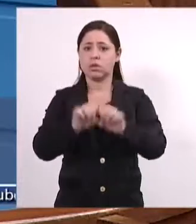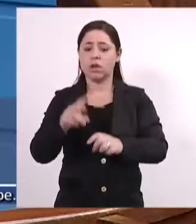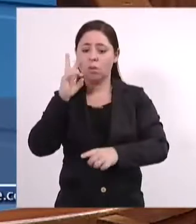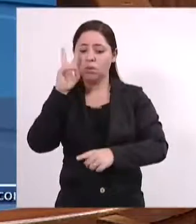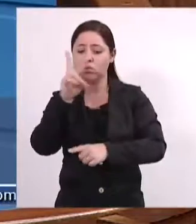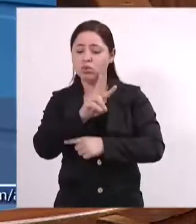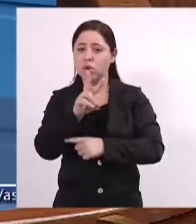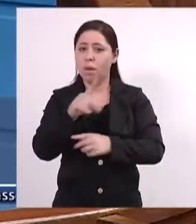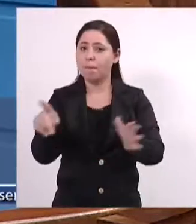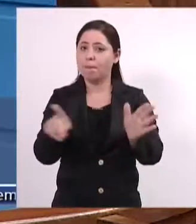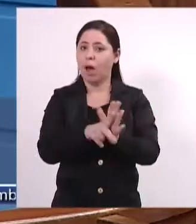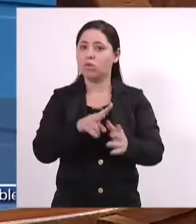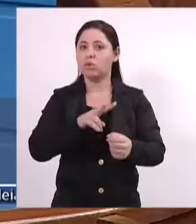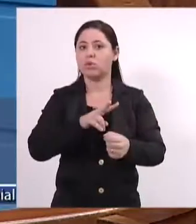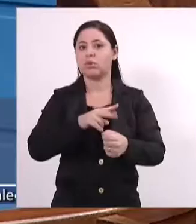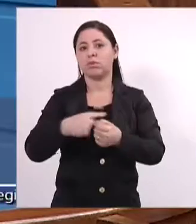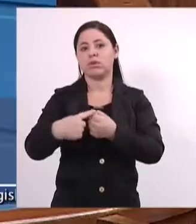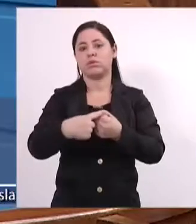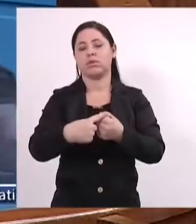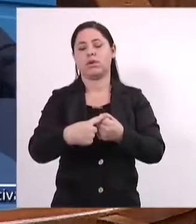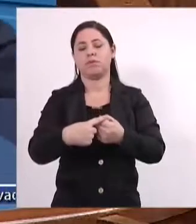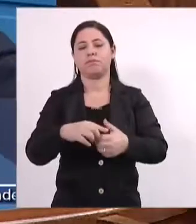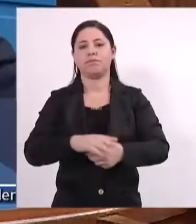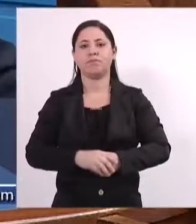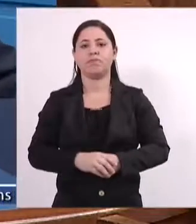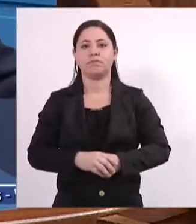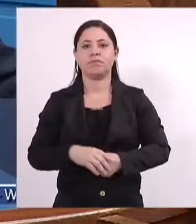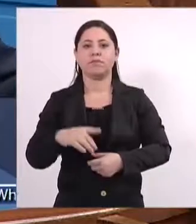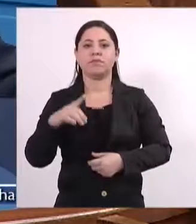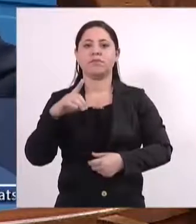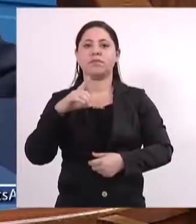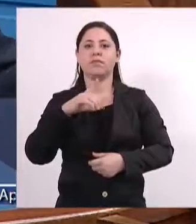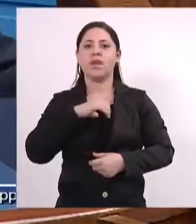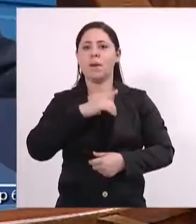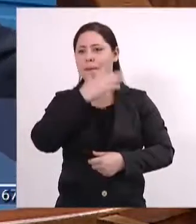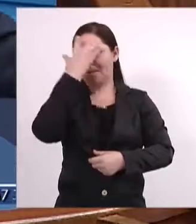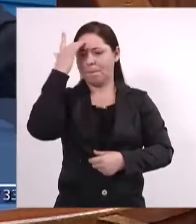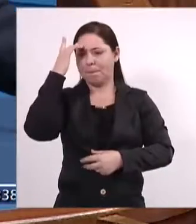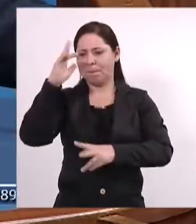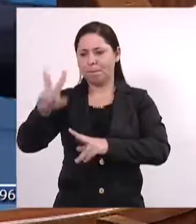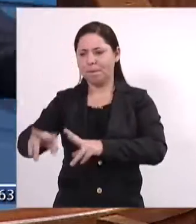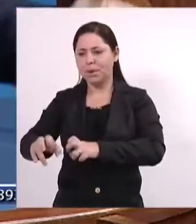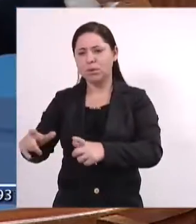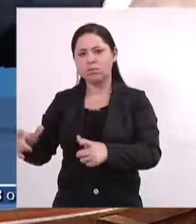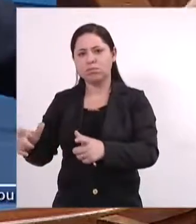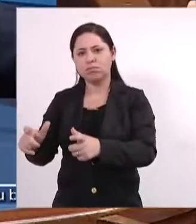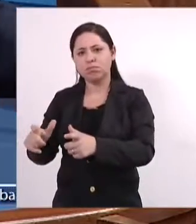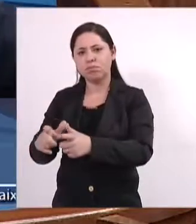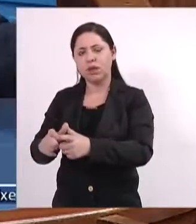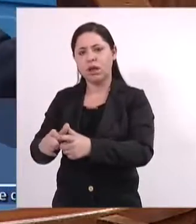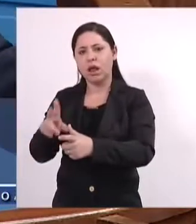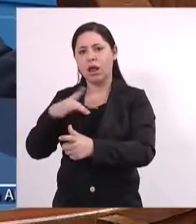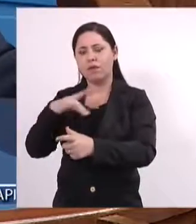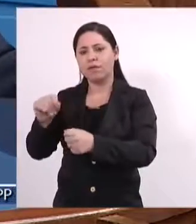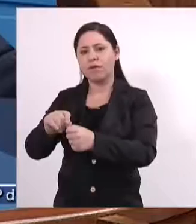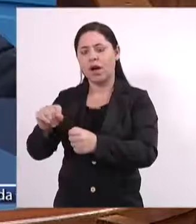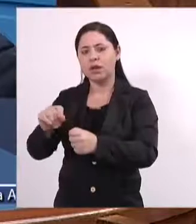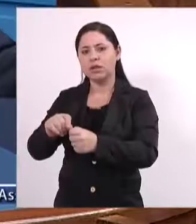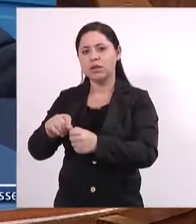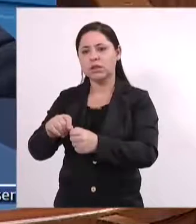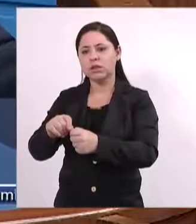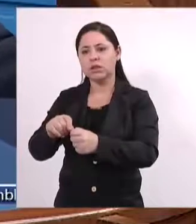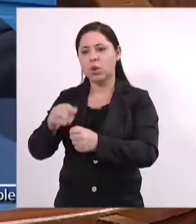inspeção municipal. Então, tem lá um pequeno produtor de embutidos